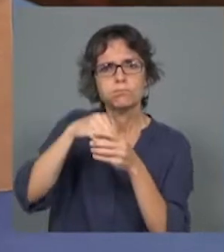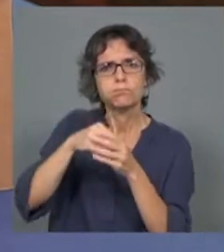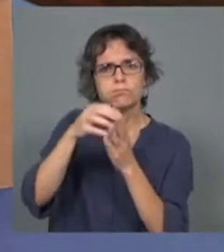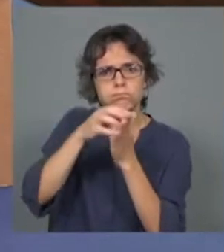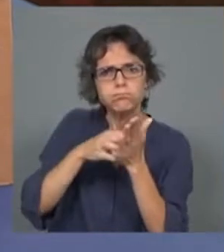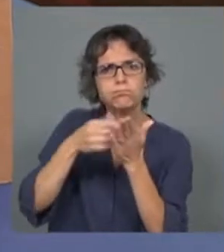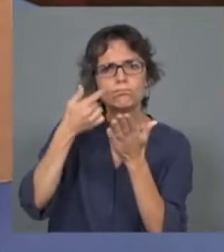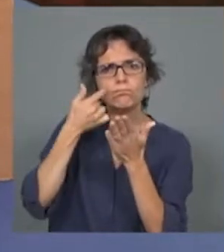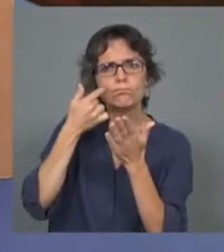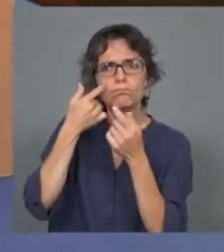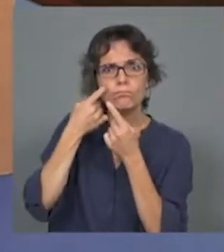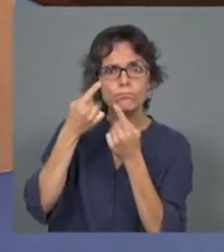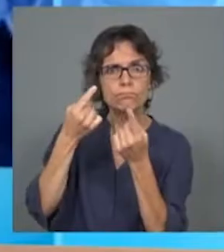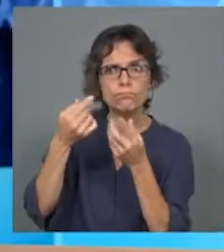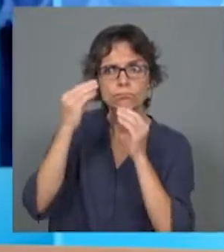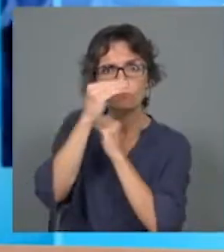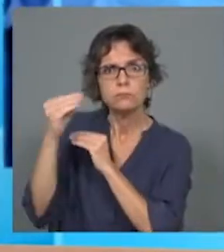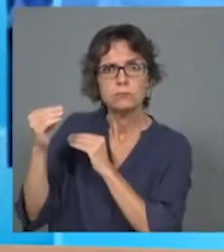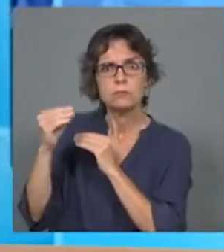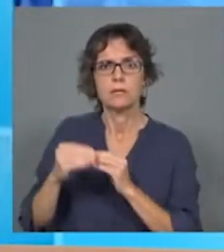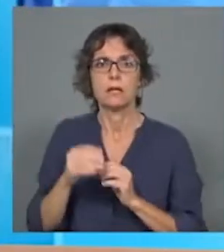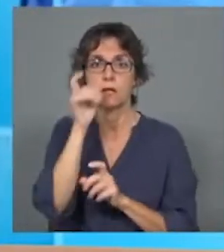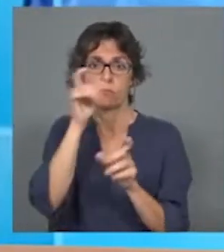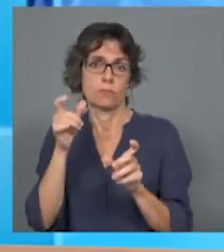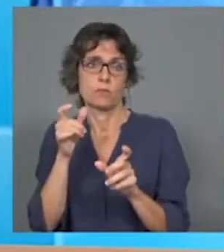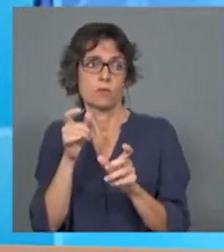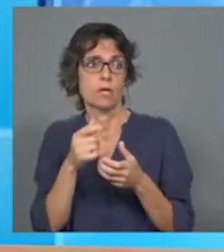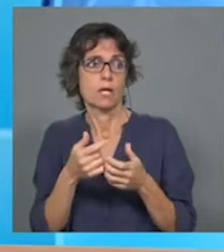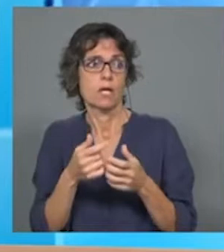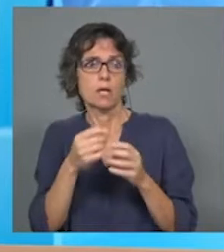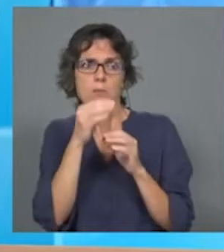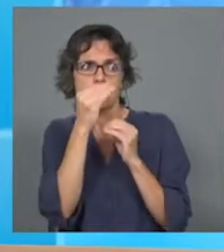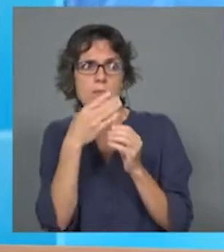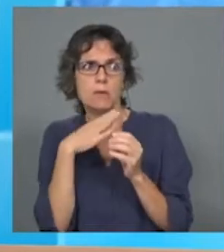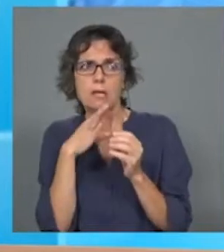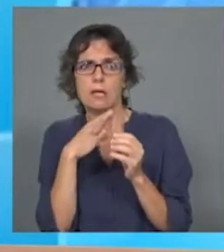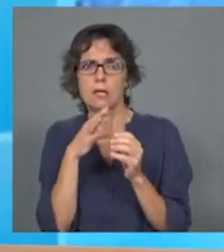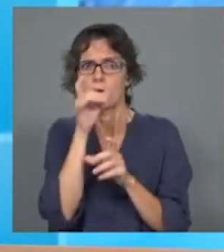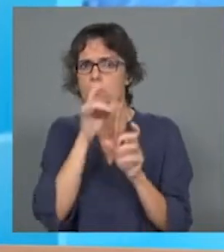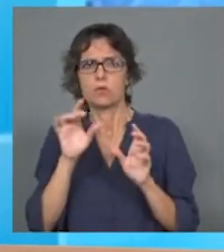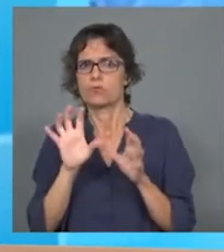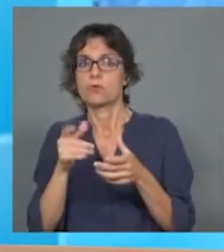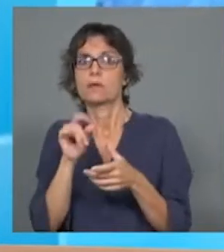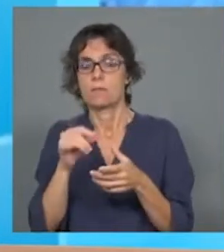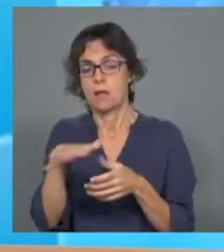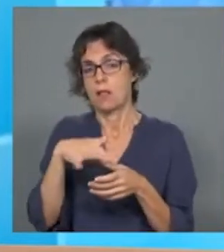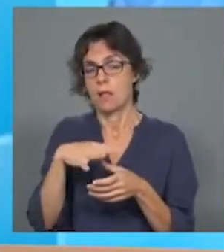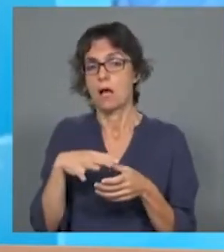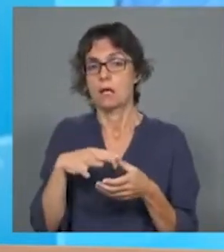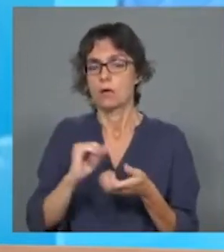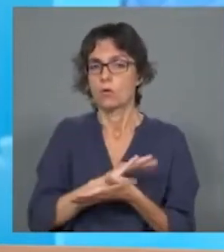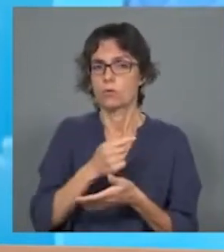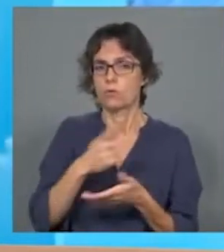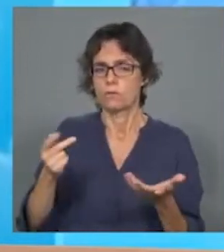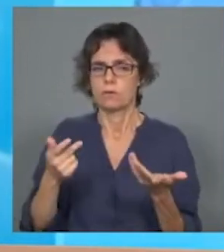quem, previsivelmente, se interesse, por um lado, o público em geral, obviamente, mas também profissionais da área da comunicação,